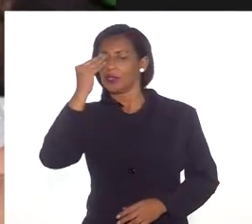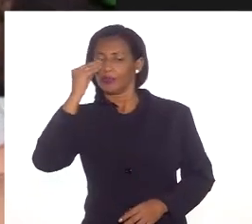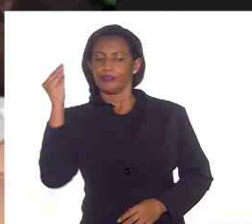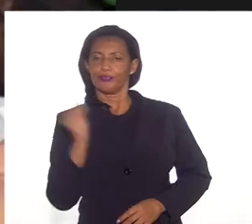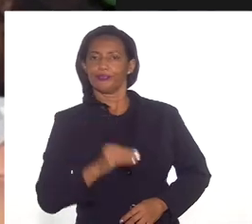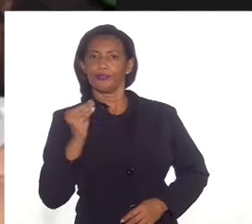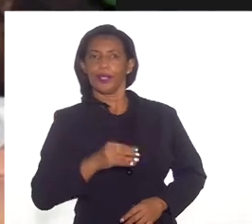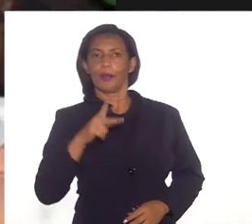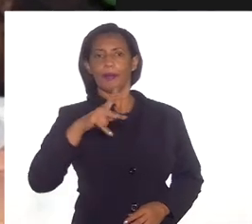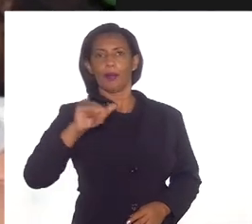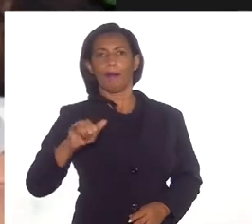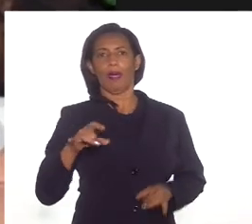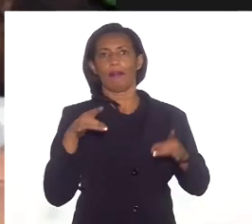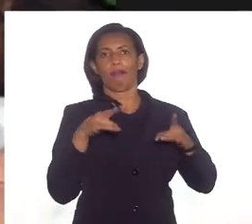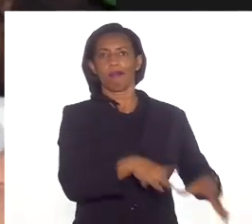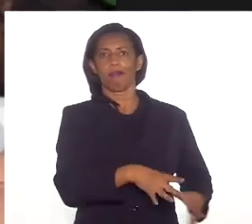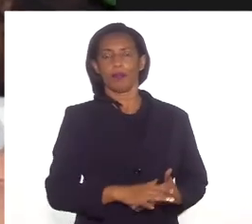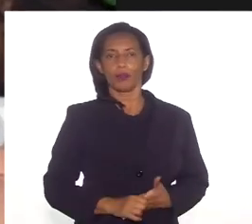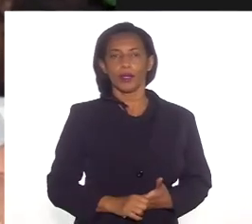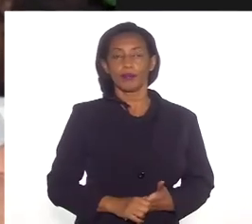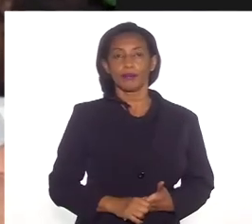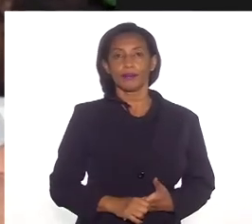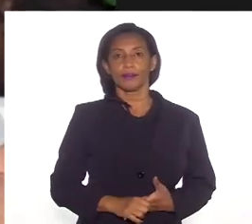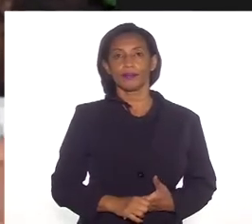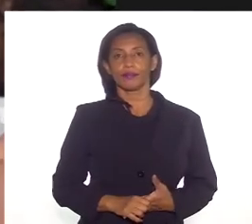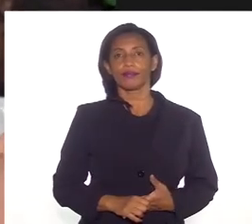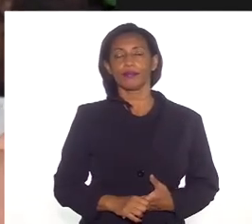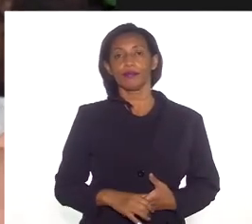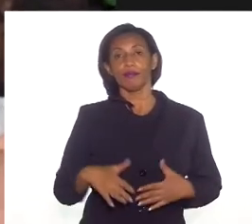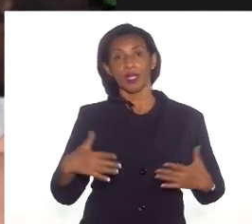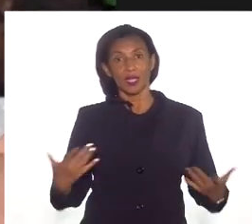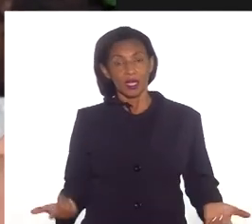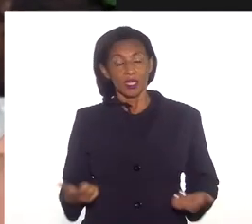e desprezado pelo pai, que quase sempre abandona, né?